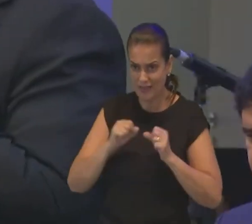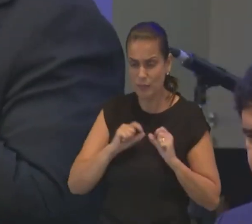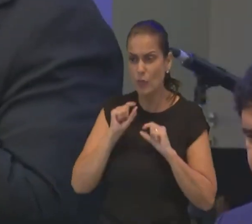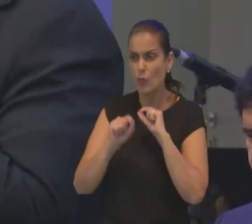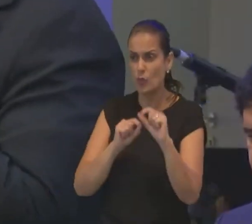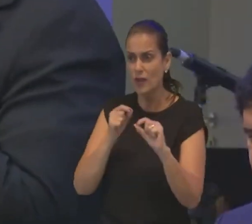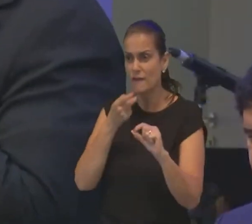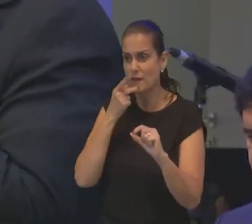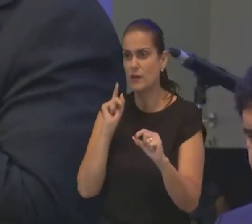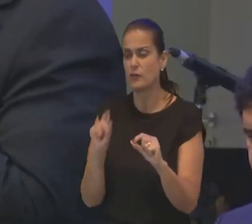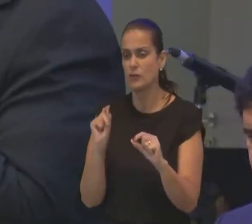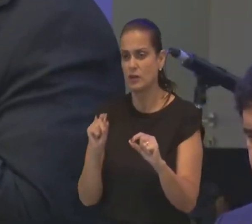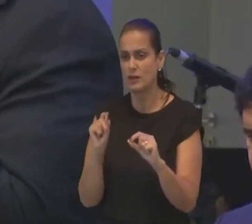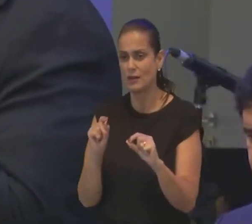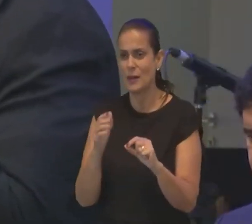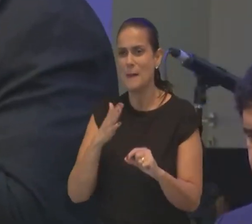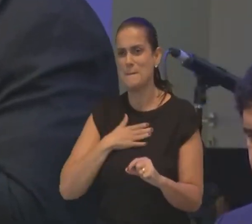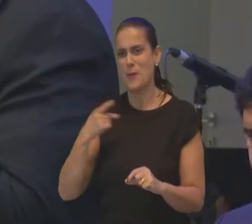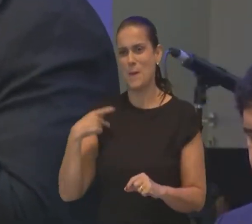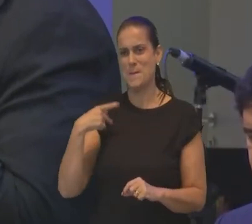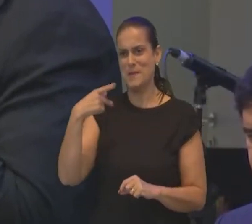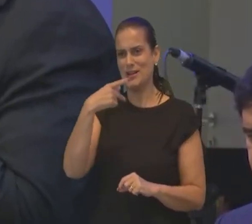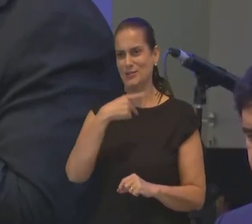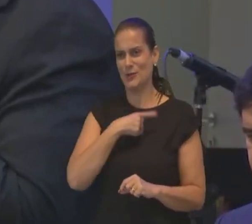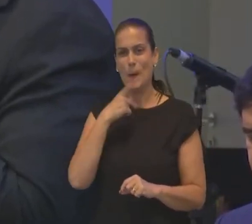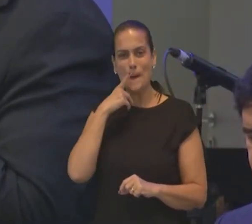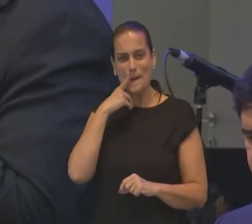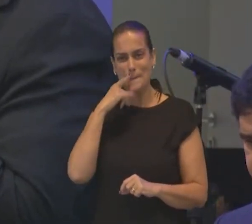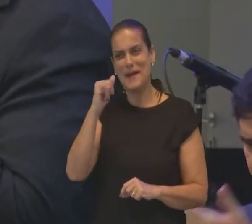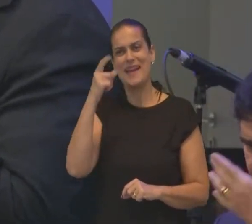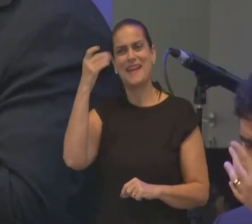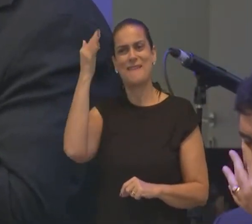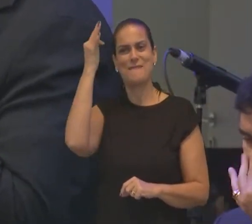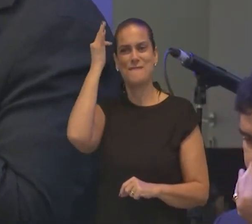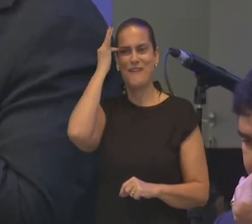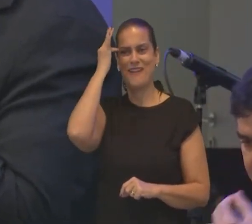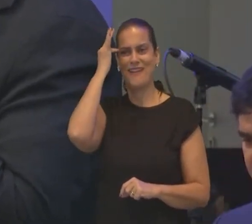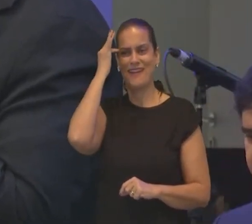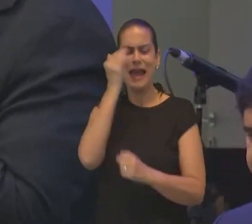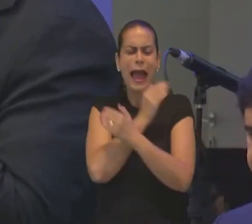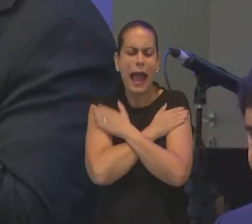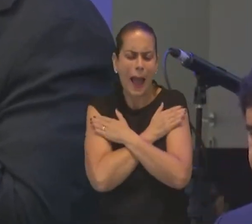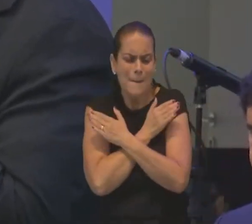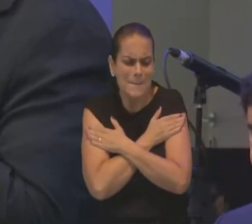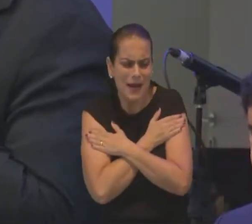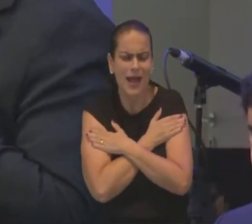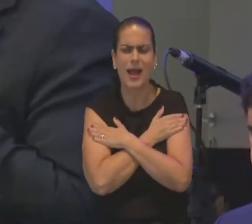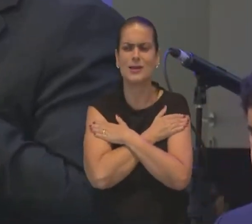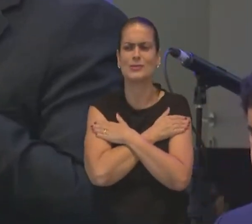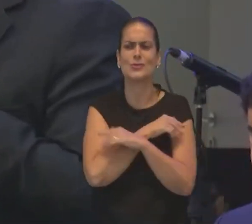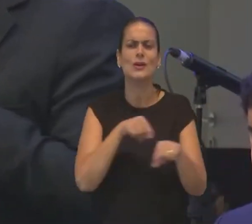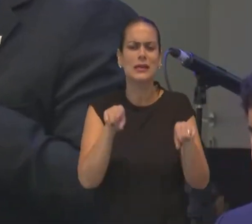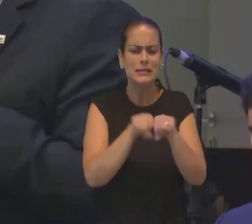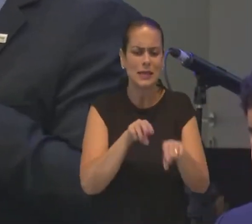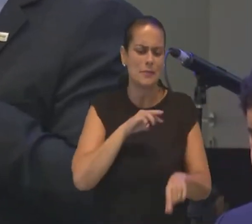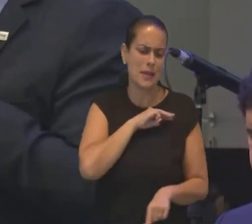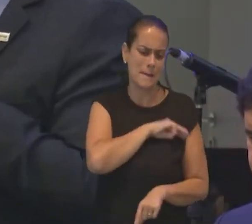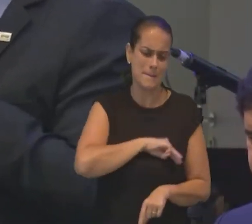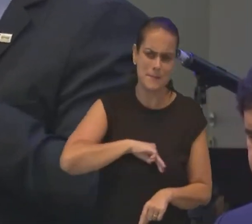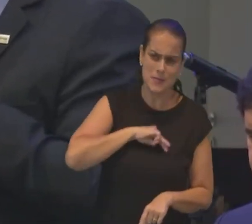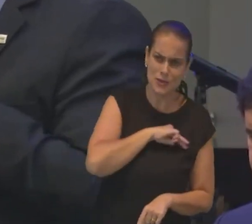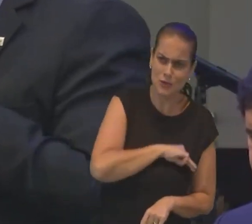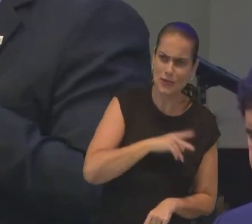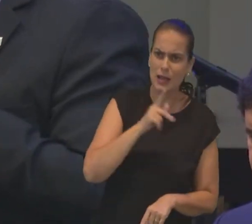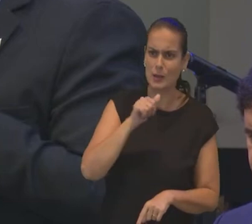dizia assim: meu pastorzão, pai na fé, quero mandar um abraço para o senhor, um abraço para a missionária Pâmela, um abraço para o